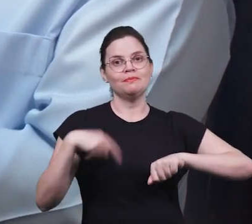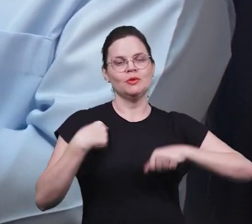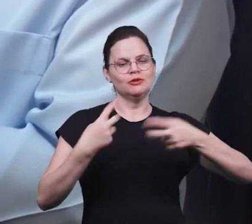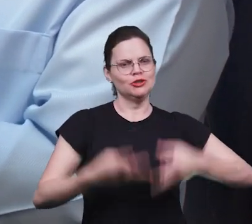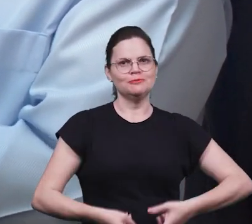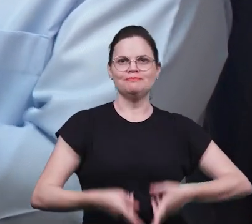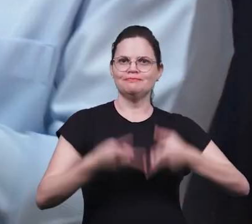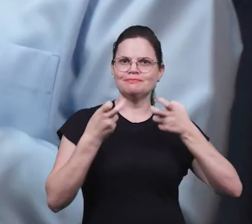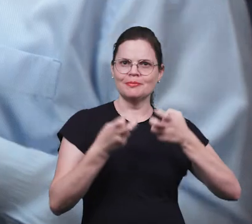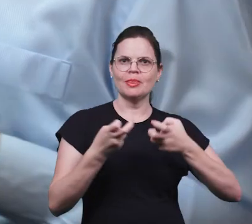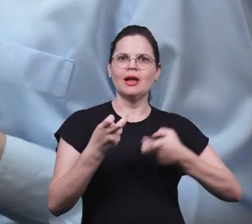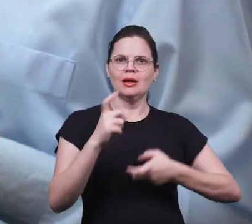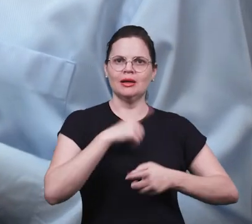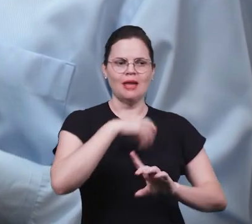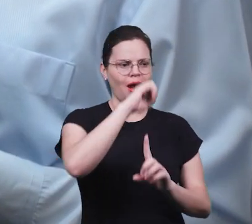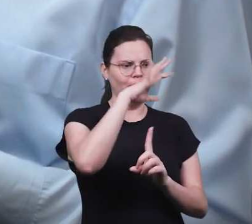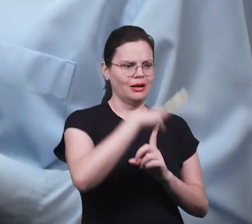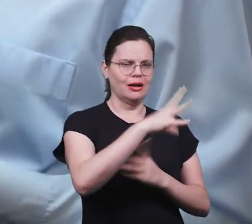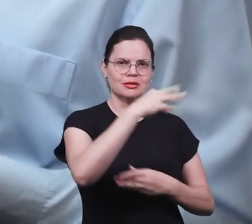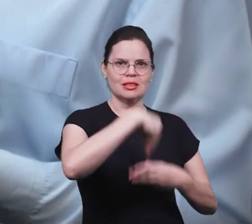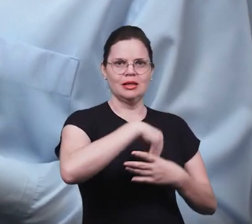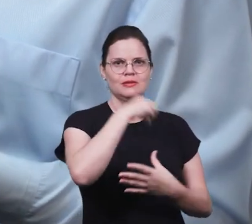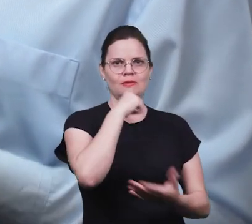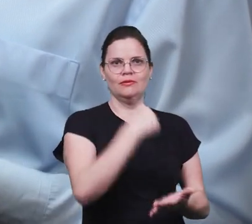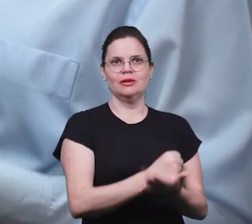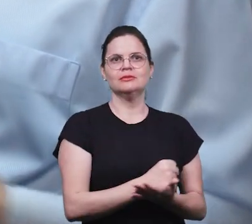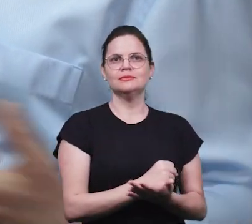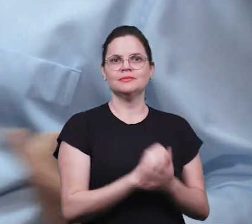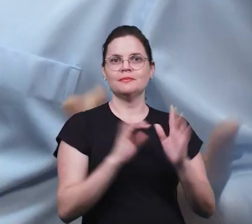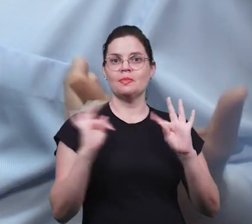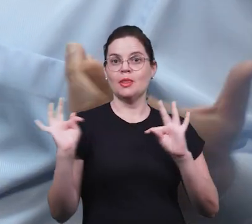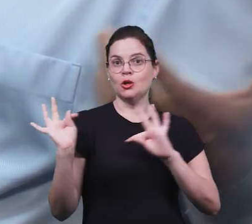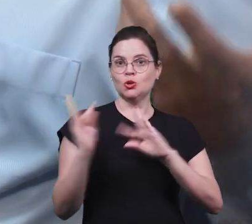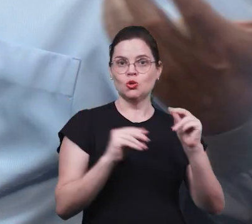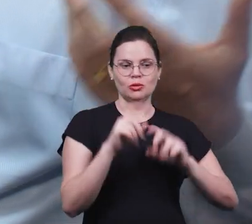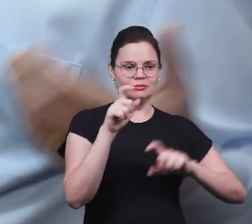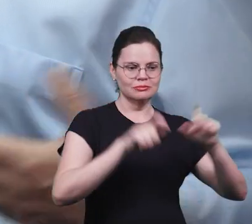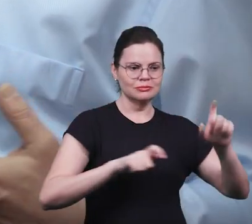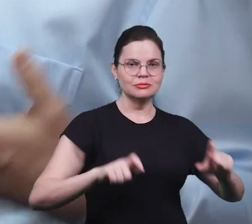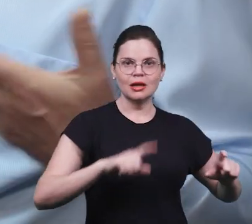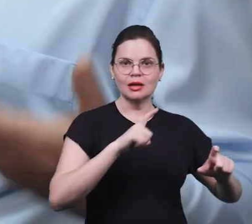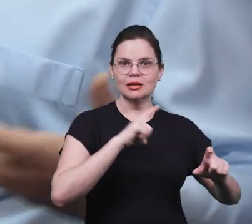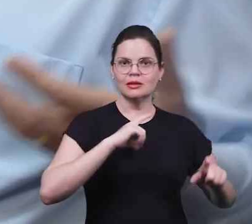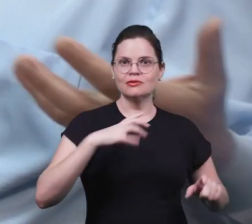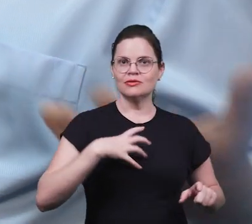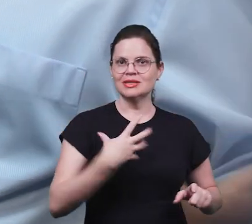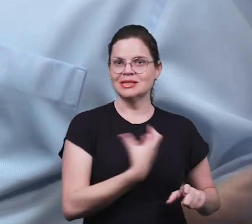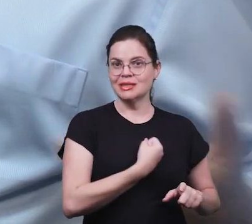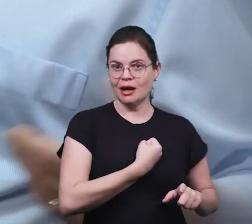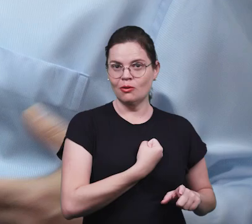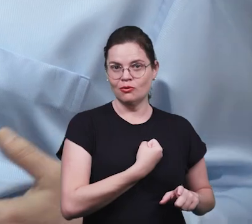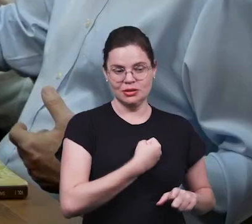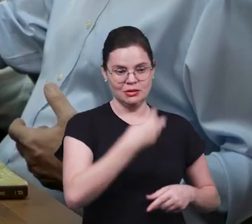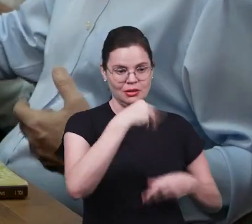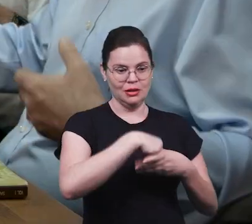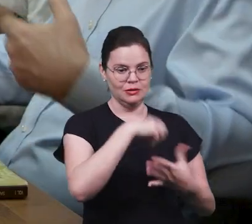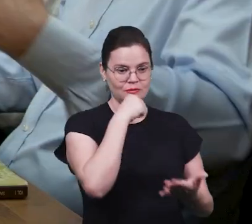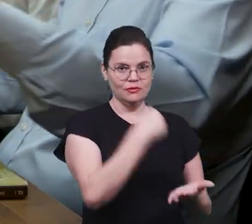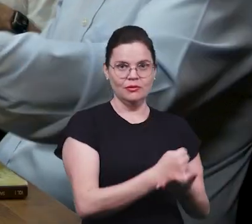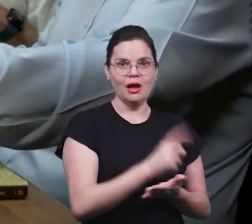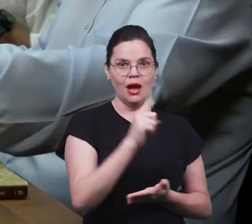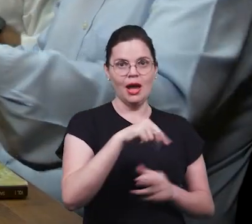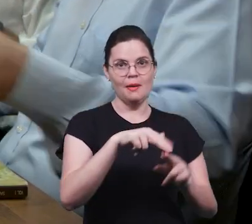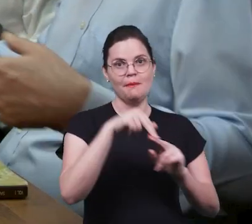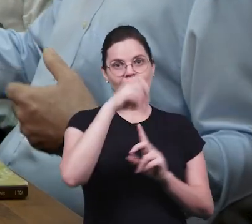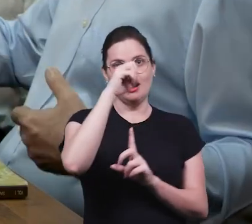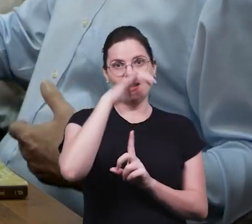presente no Velho Testamento. Todos os que foram salvos no Velho Testamento foram salvos pela graça, não foi pelas obras, não foi